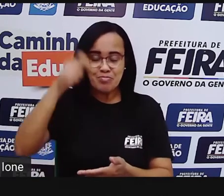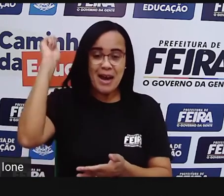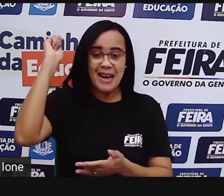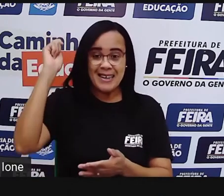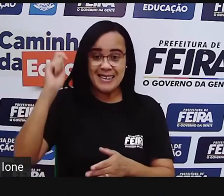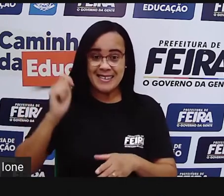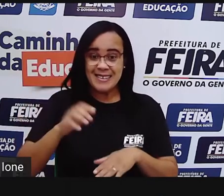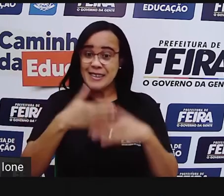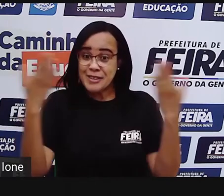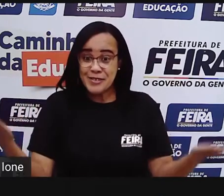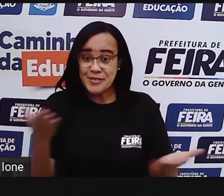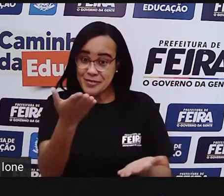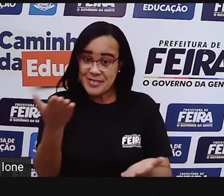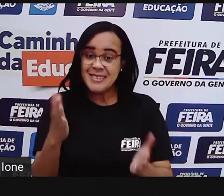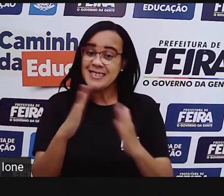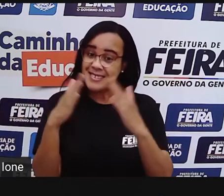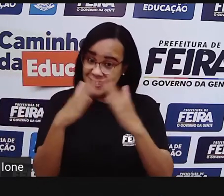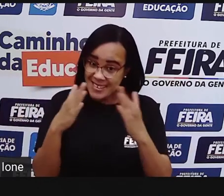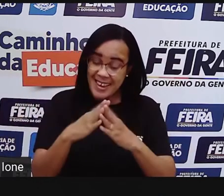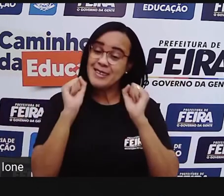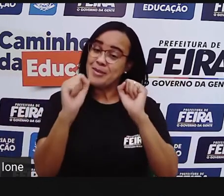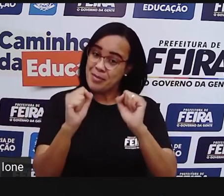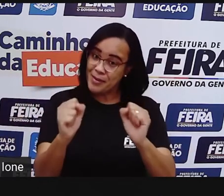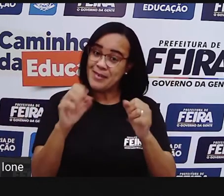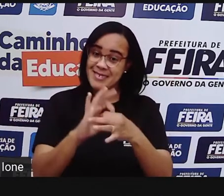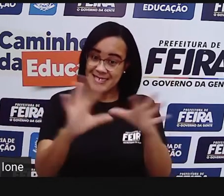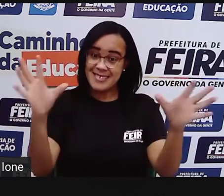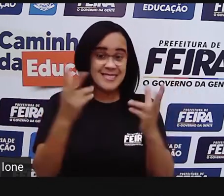tal vocês fazerem essa mágica aí na casa de vocês?